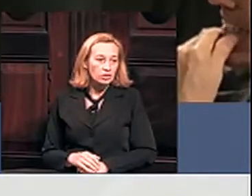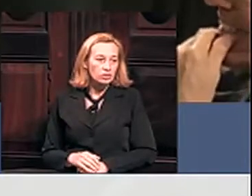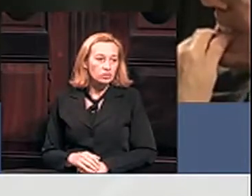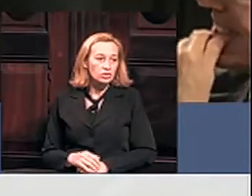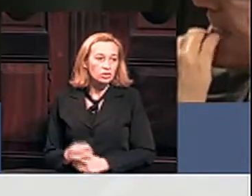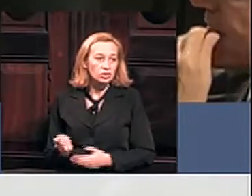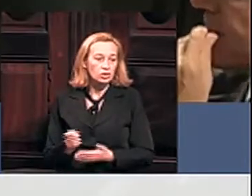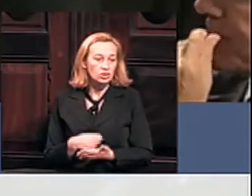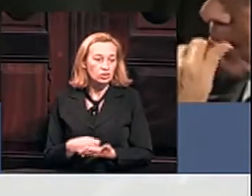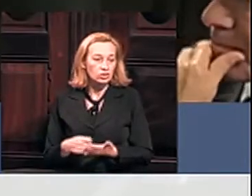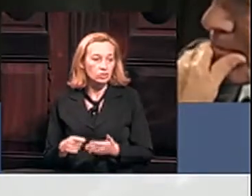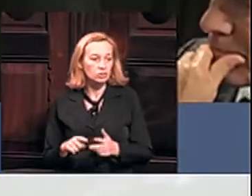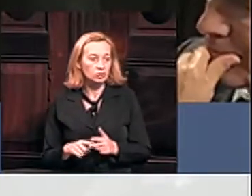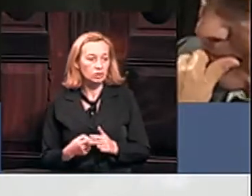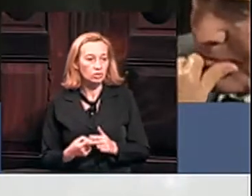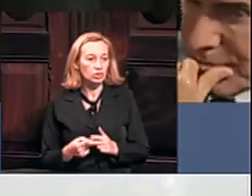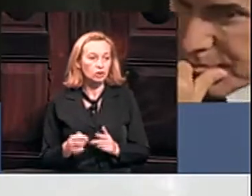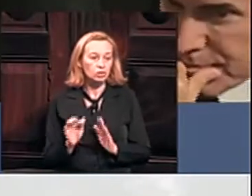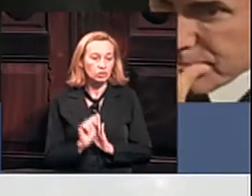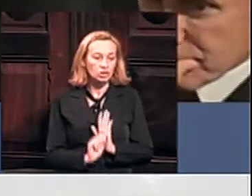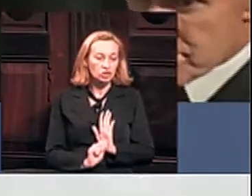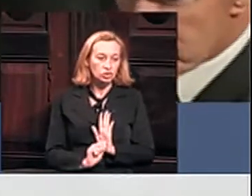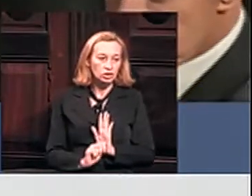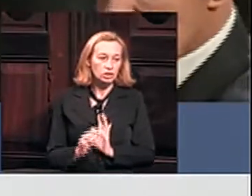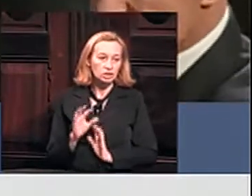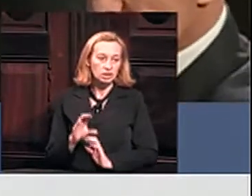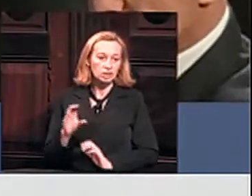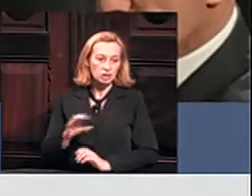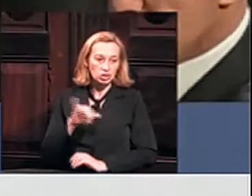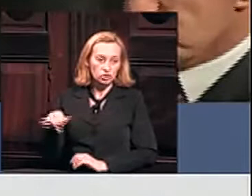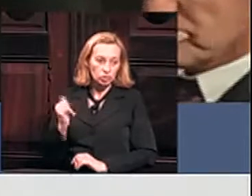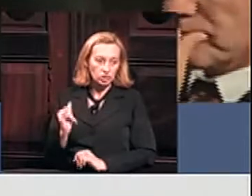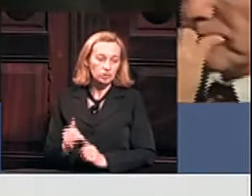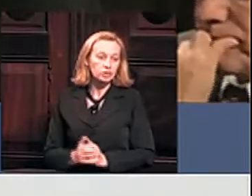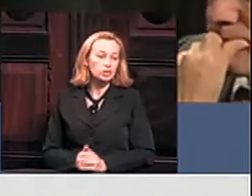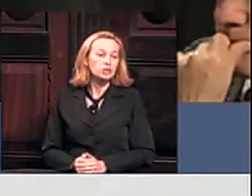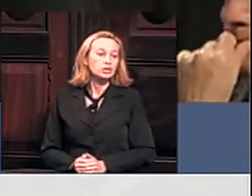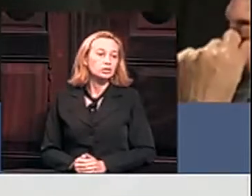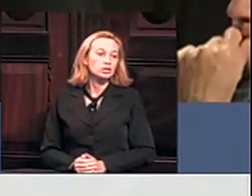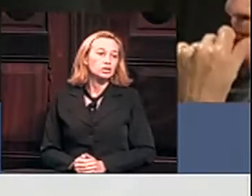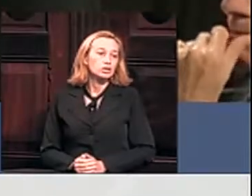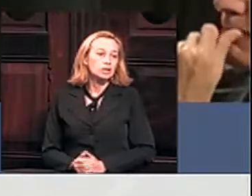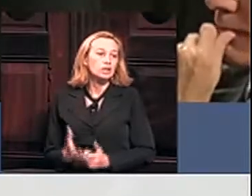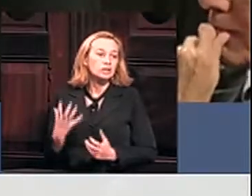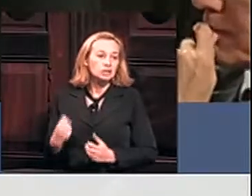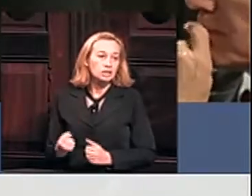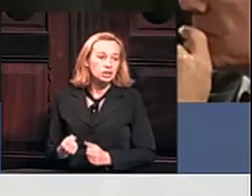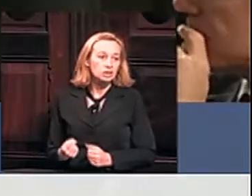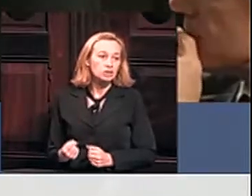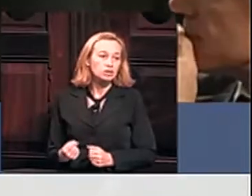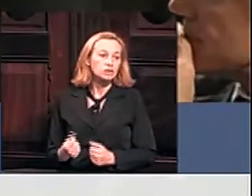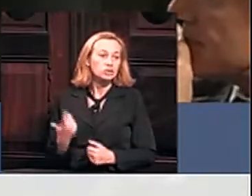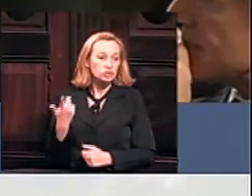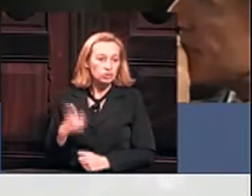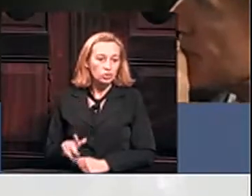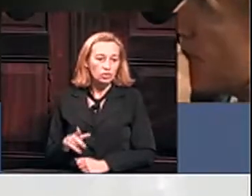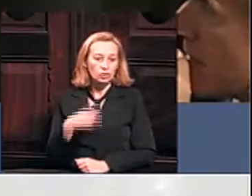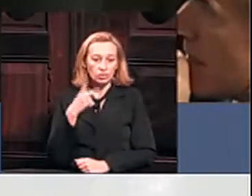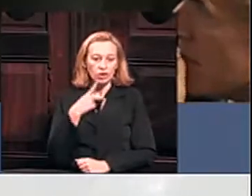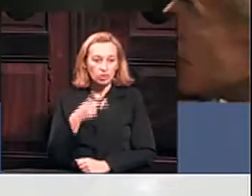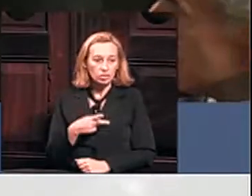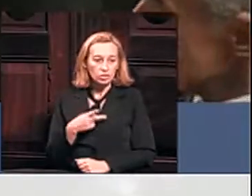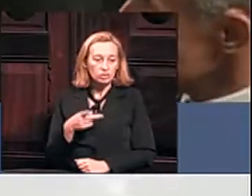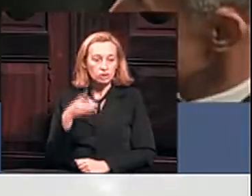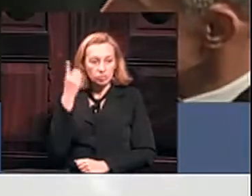corrigindo o texto da original da CCJ. Então essa é a minha emenda favorável. E mais uma vez, como disse o deputado Luiz Paulo,